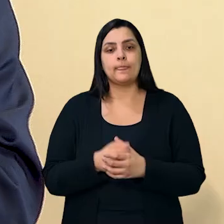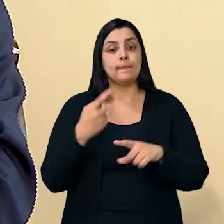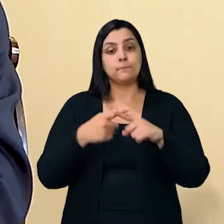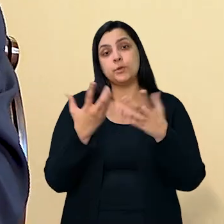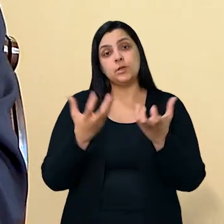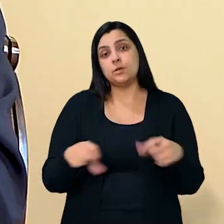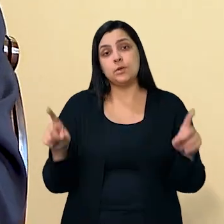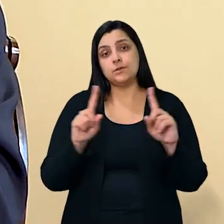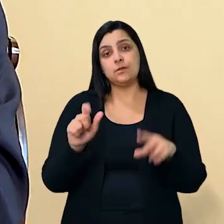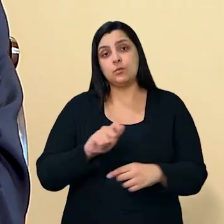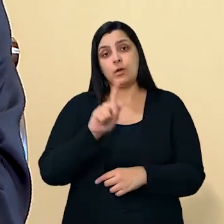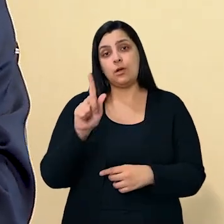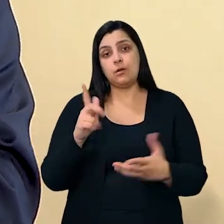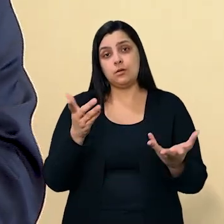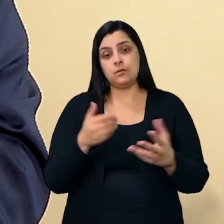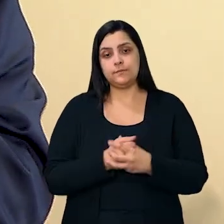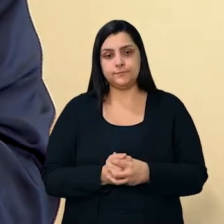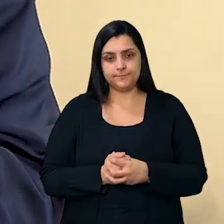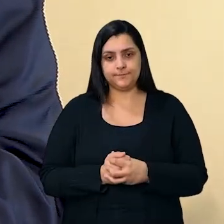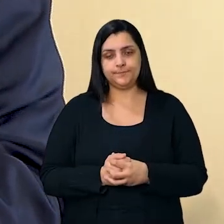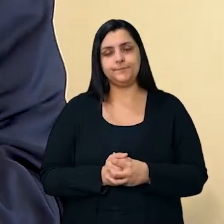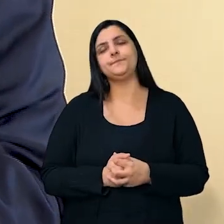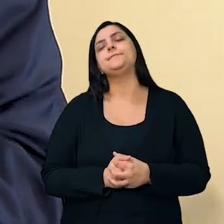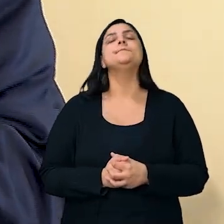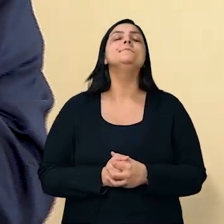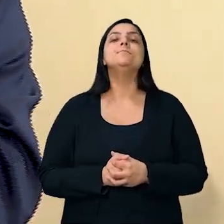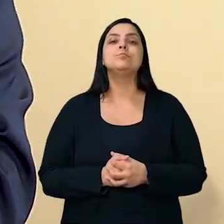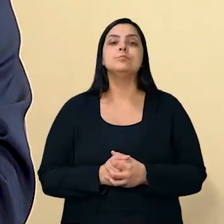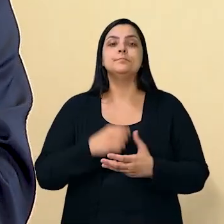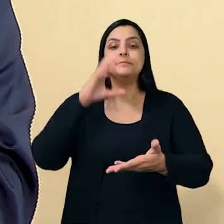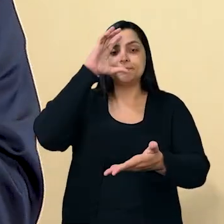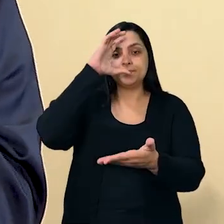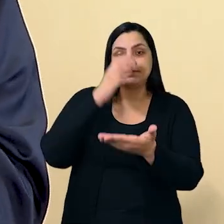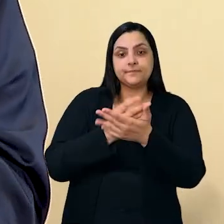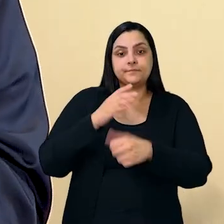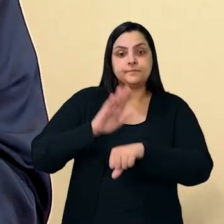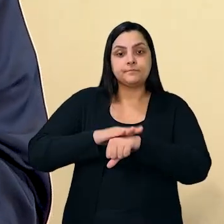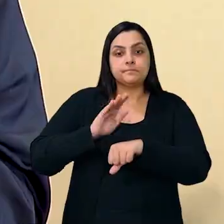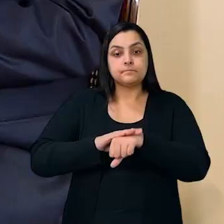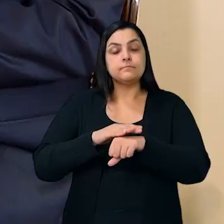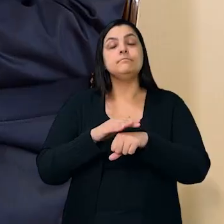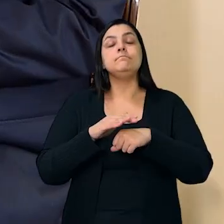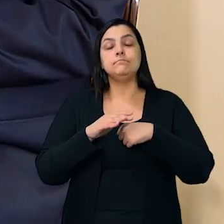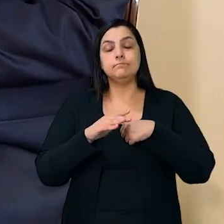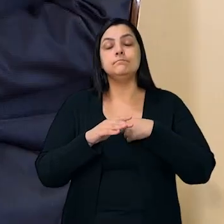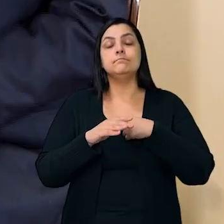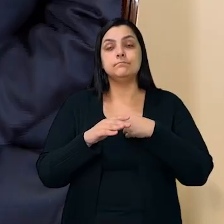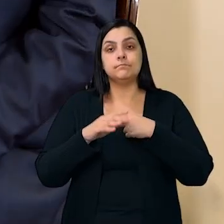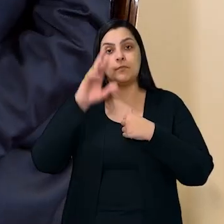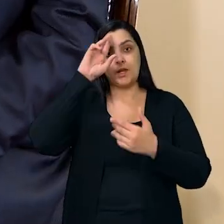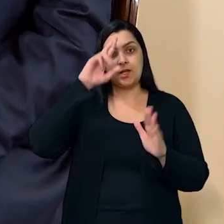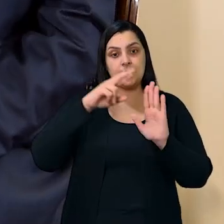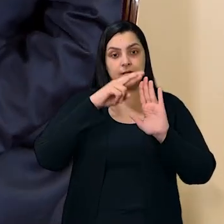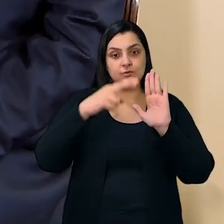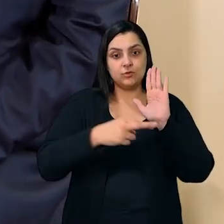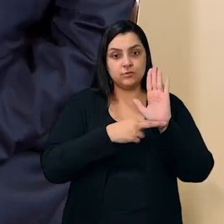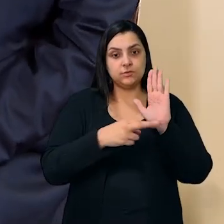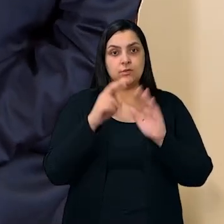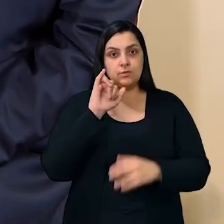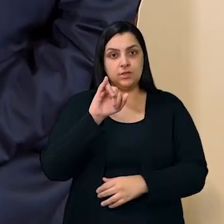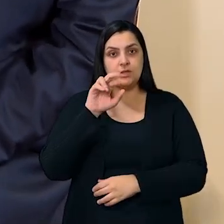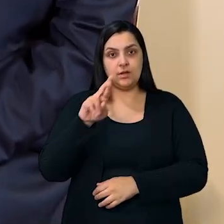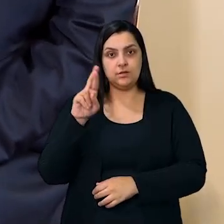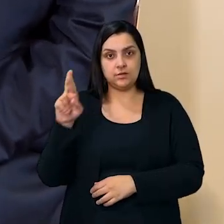porque negou-se o provimento ao agravo. E com as teses trazidas nessa resolução de